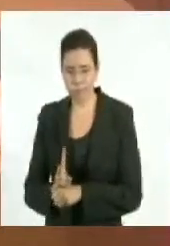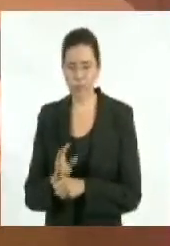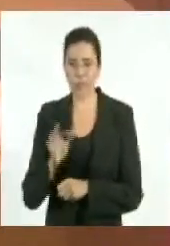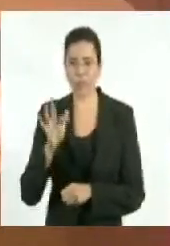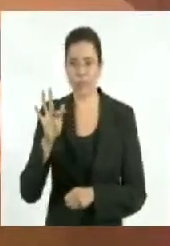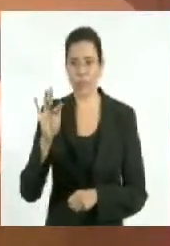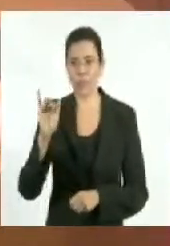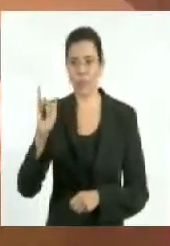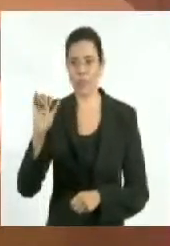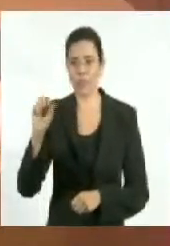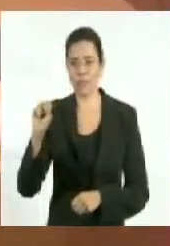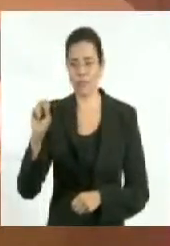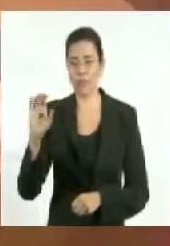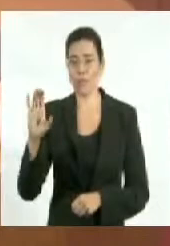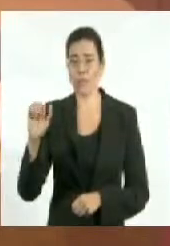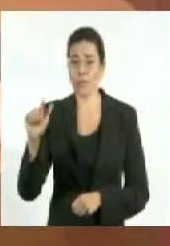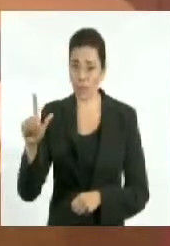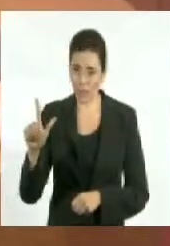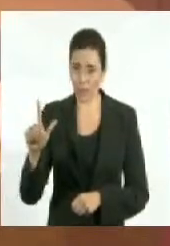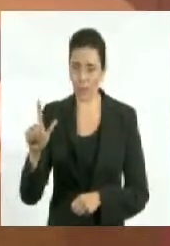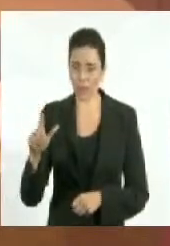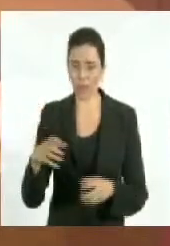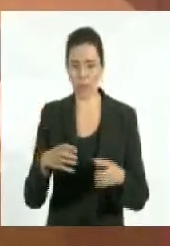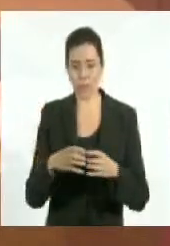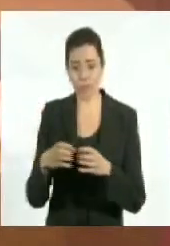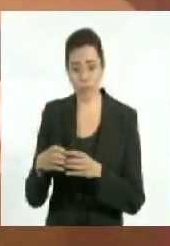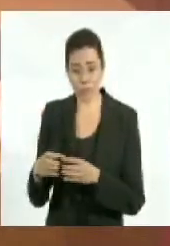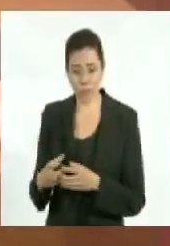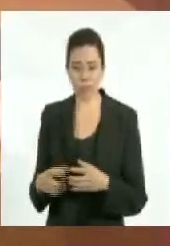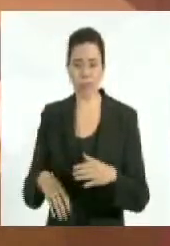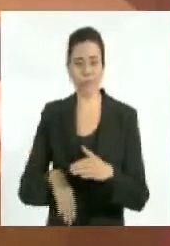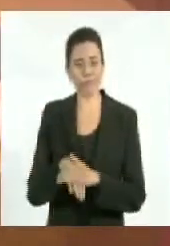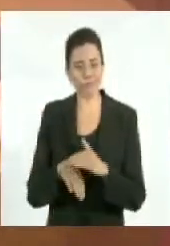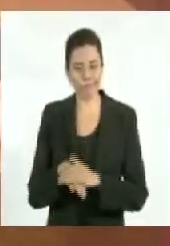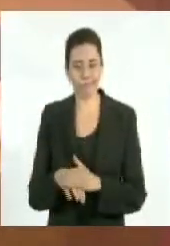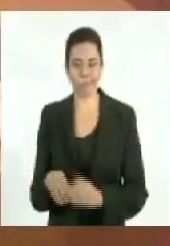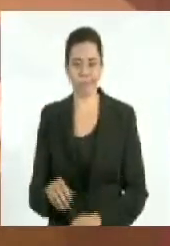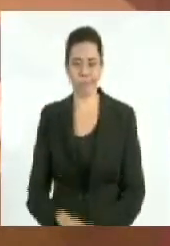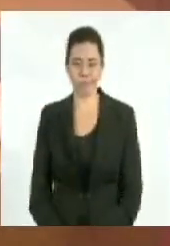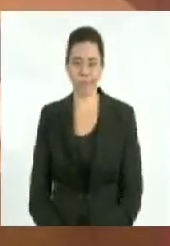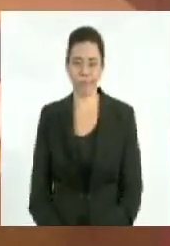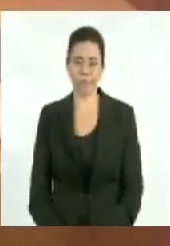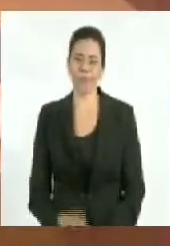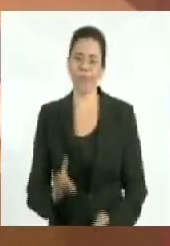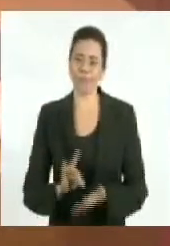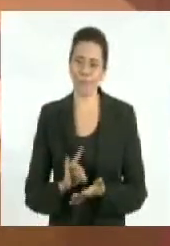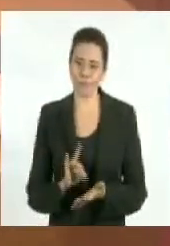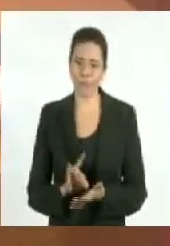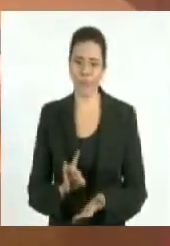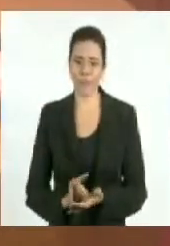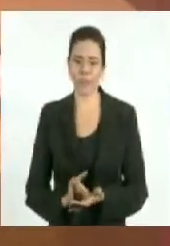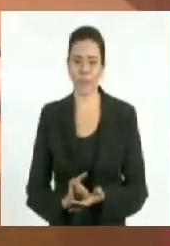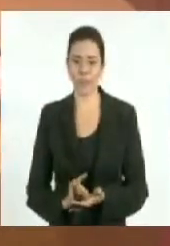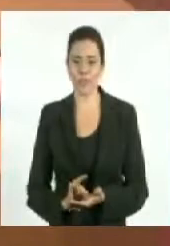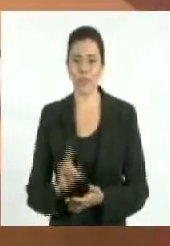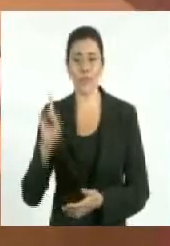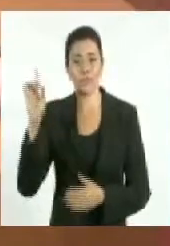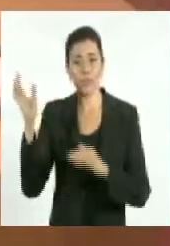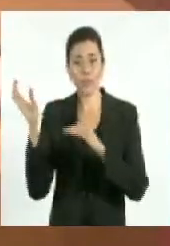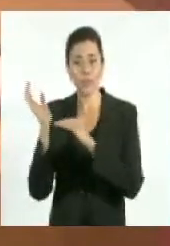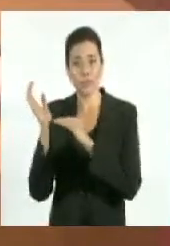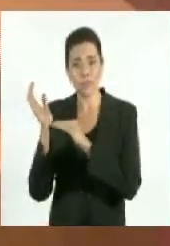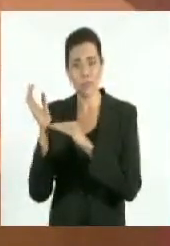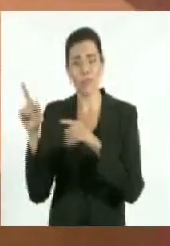de dar aos clubes de futebol a regularidade fiscal. Realmente, quem está na Câmara Federal e no Senado